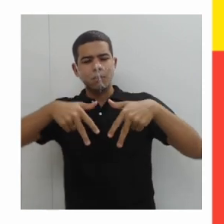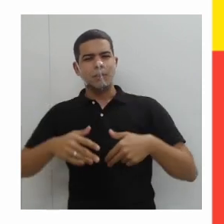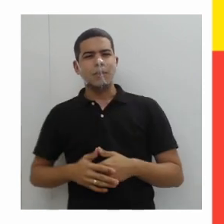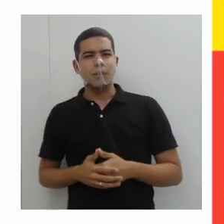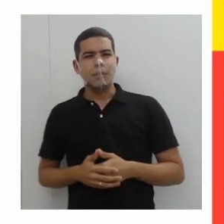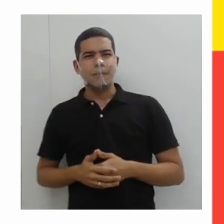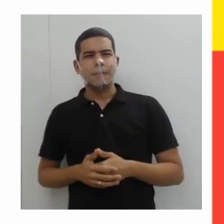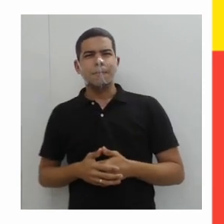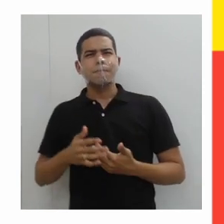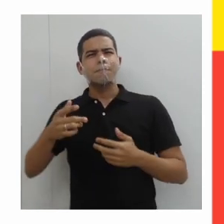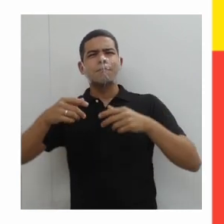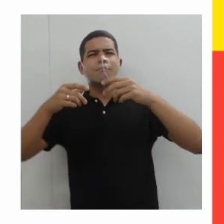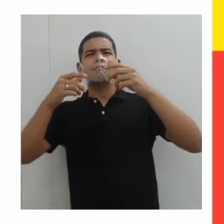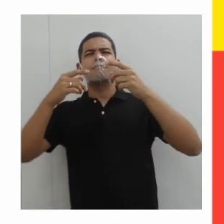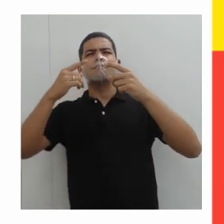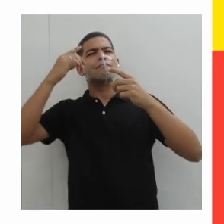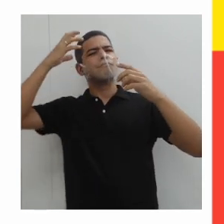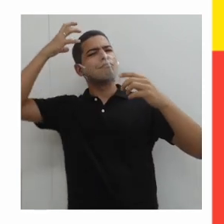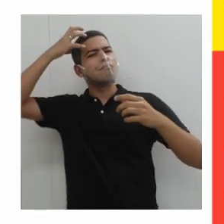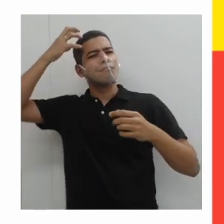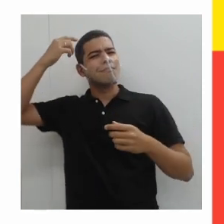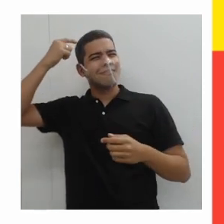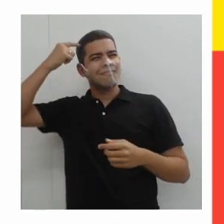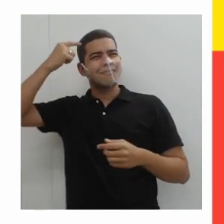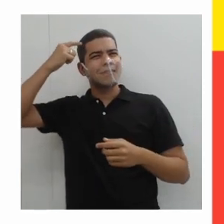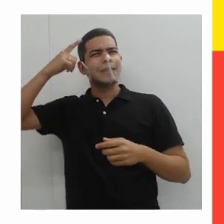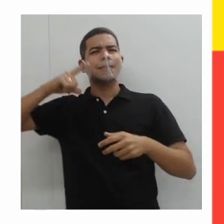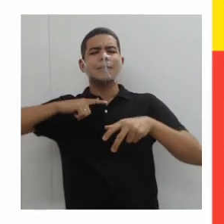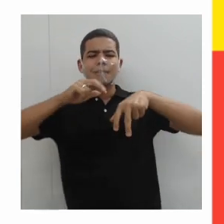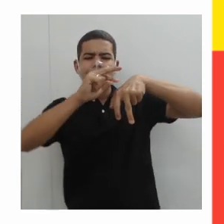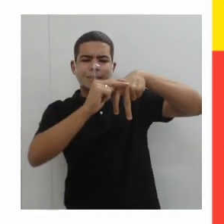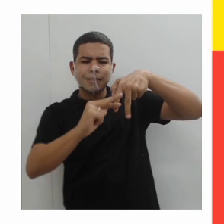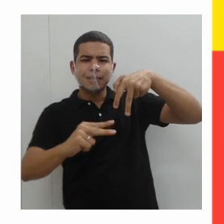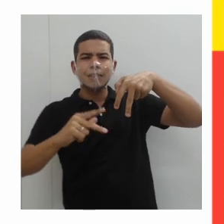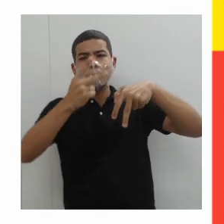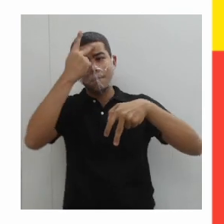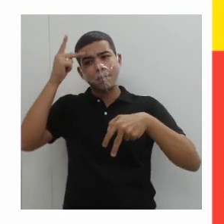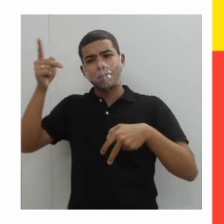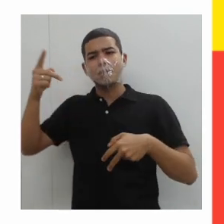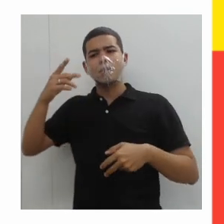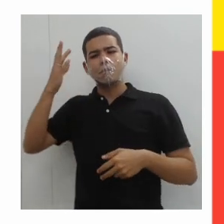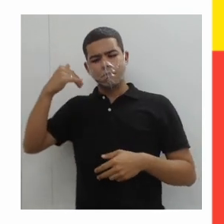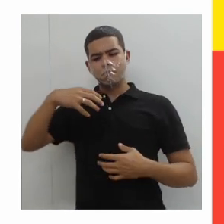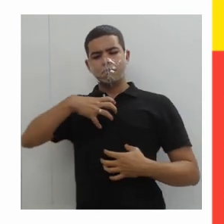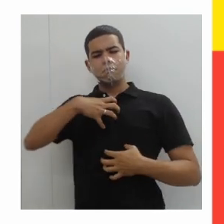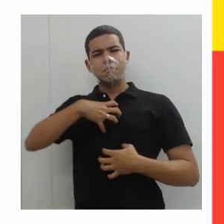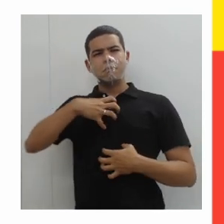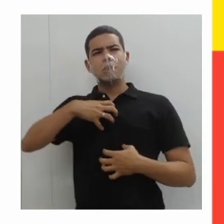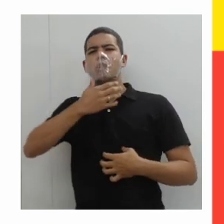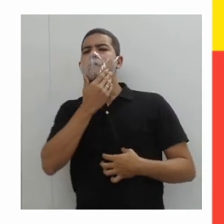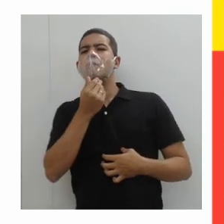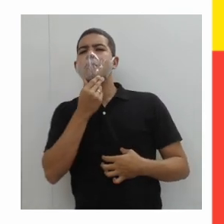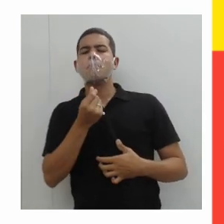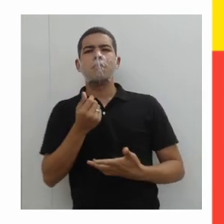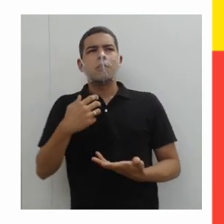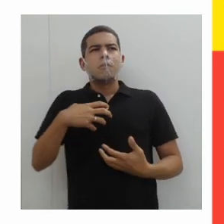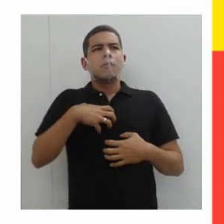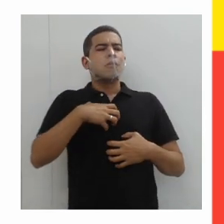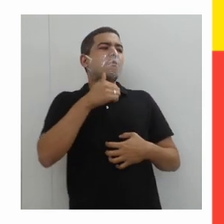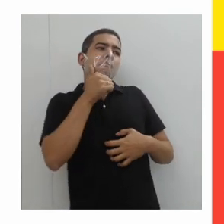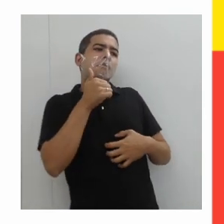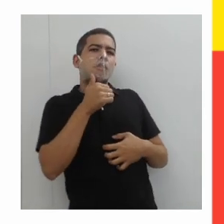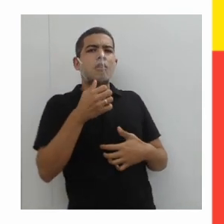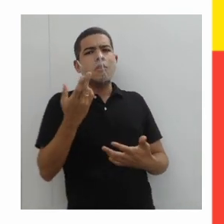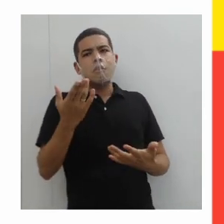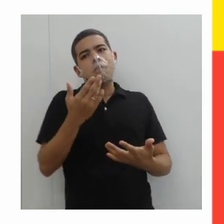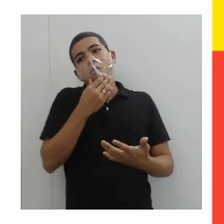como a pessoa se reconhece. Ela pode se reconhecer enquanto mulher, ela pode se reconhecer enquanto homem, ou pode não se reconhecer como nenhum deles, certo? Para